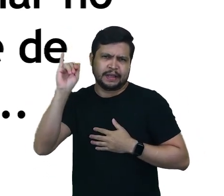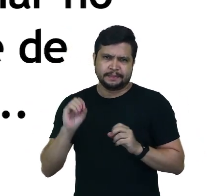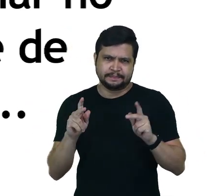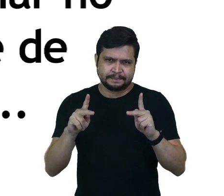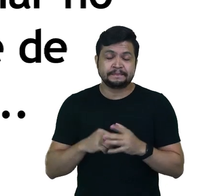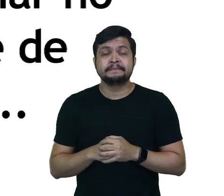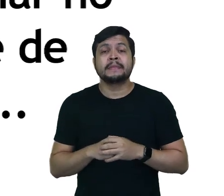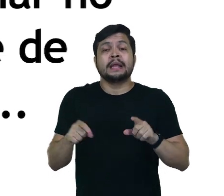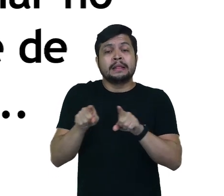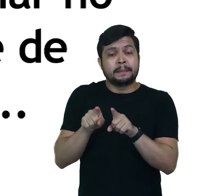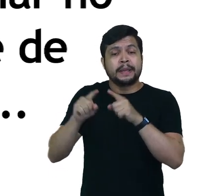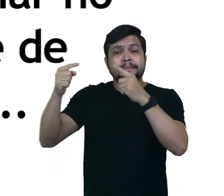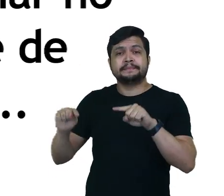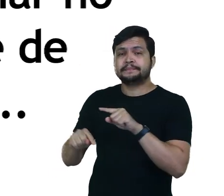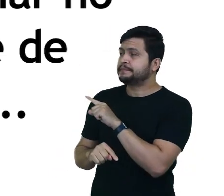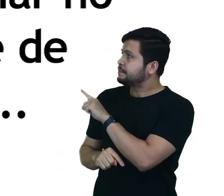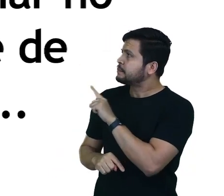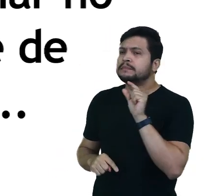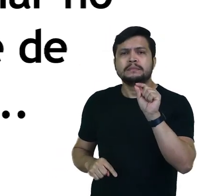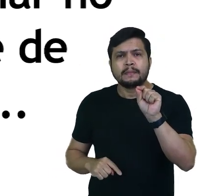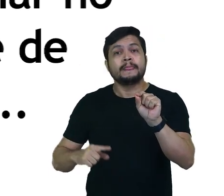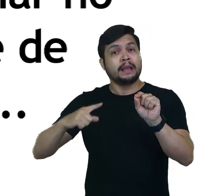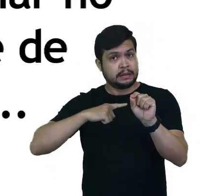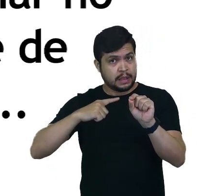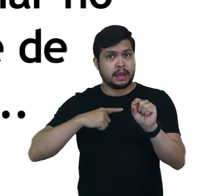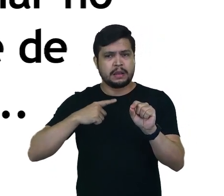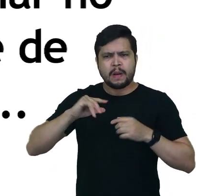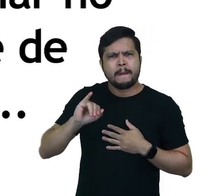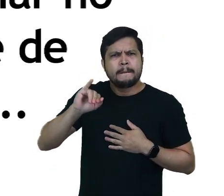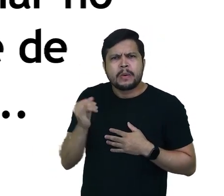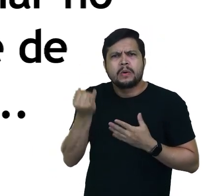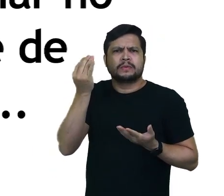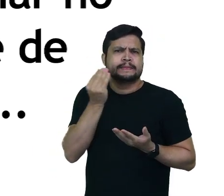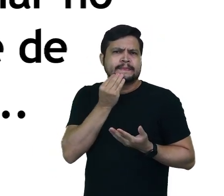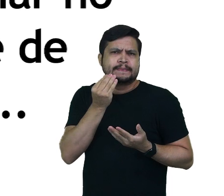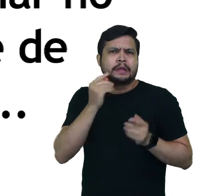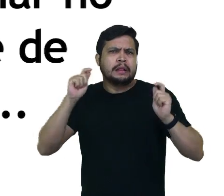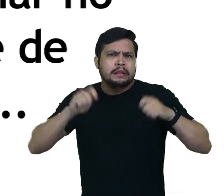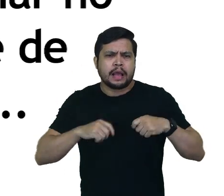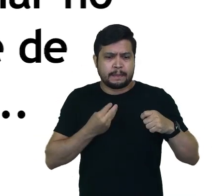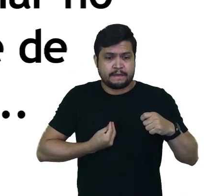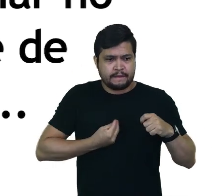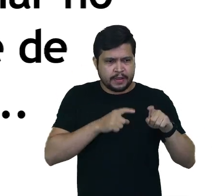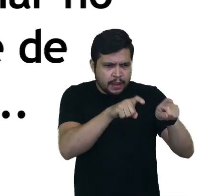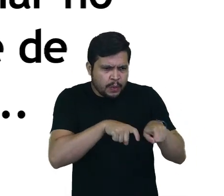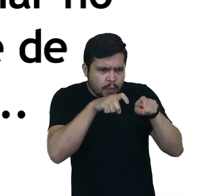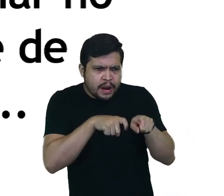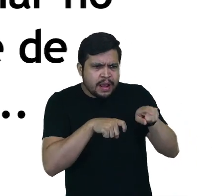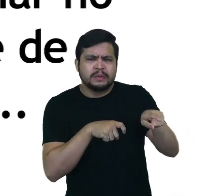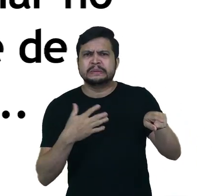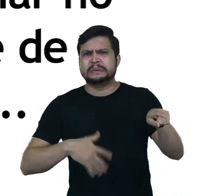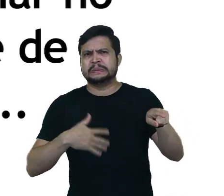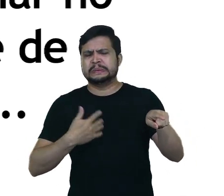é outro negócio bem bacana, a gente tem a oportunidade de estar vivendo no meio rural, a